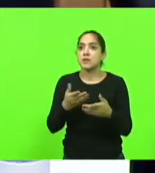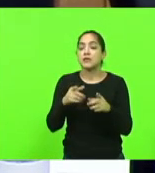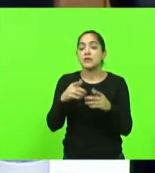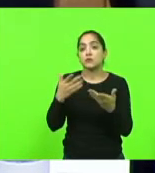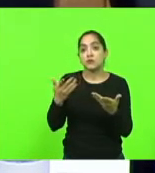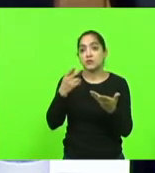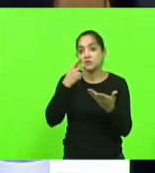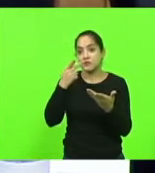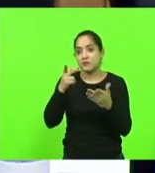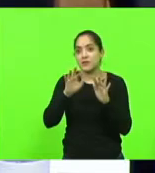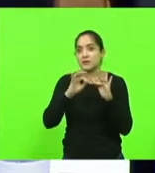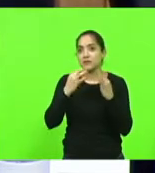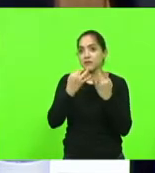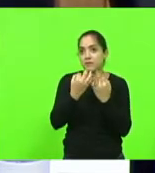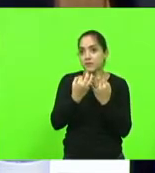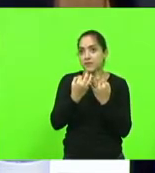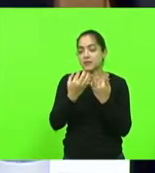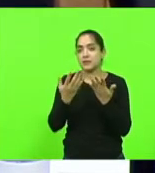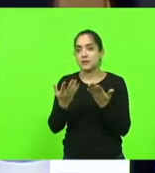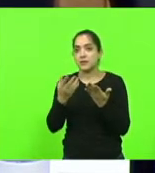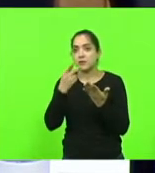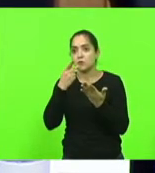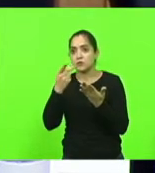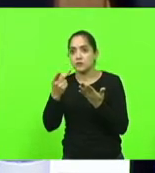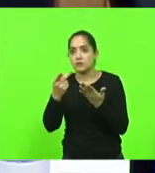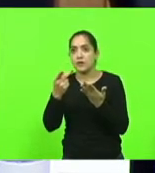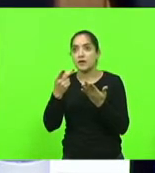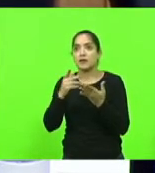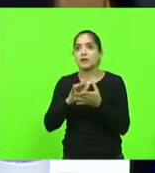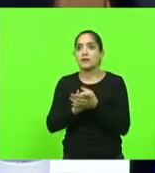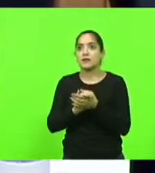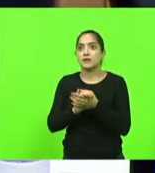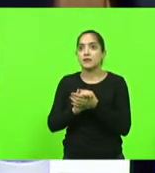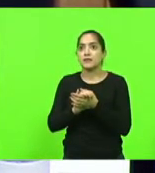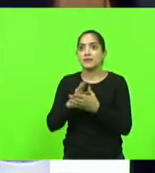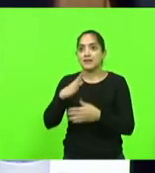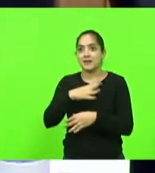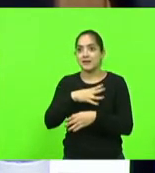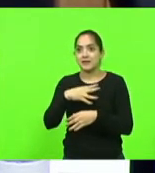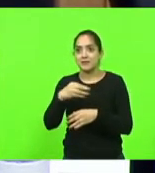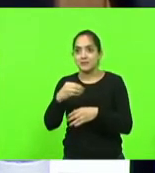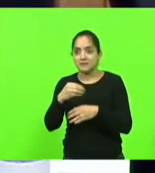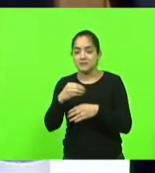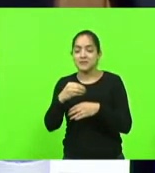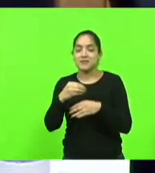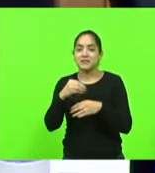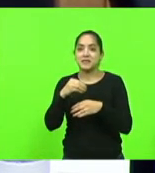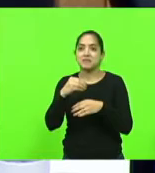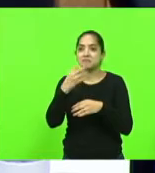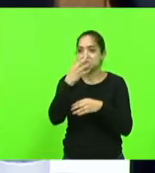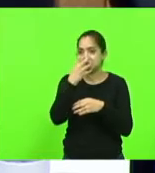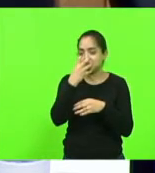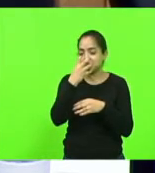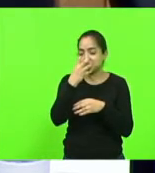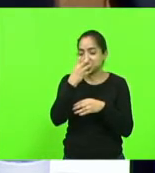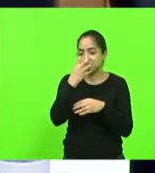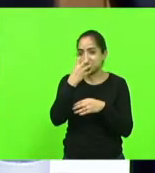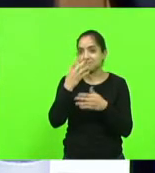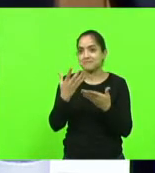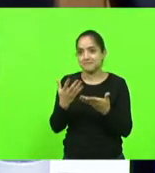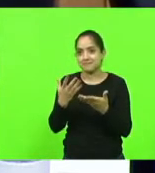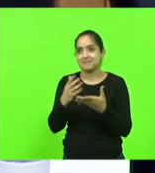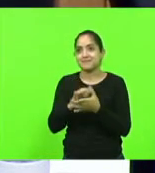nossa família, quando fala da Lanes, né, que é a minha filhota de quatro patas, como eu não tenho filho humano, eu tenho